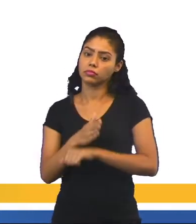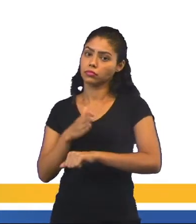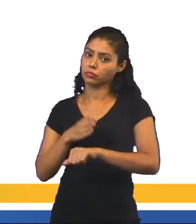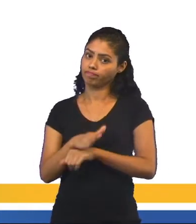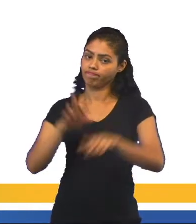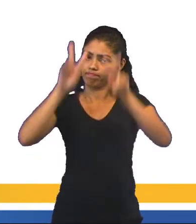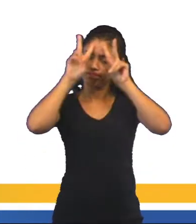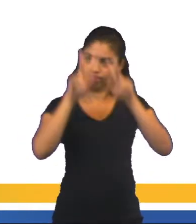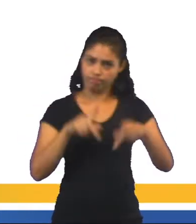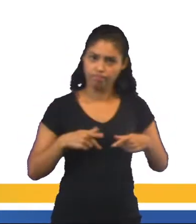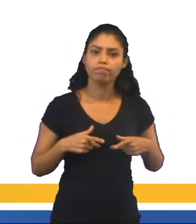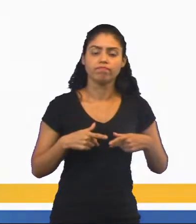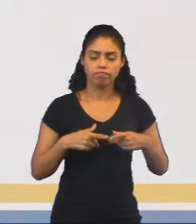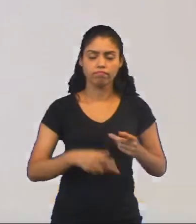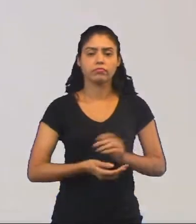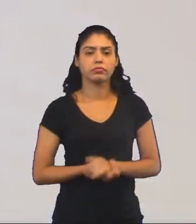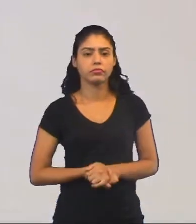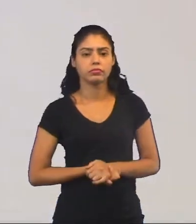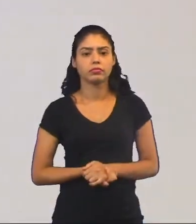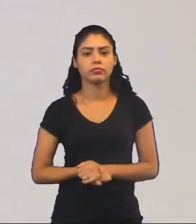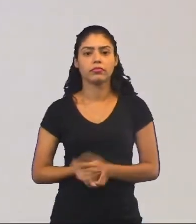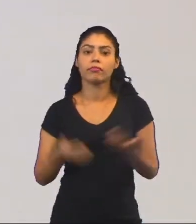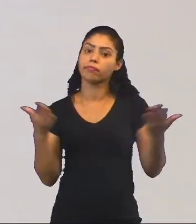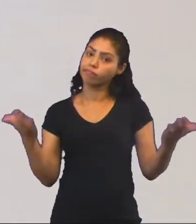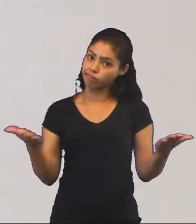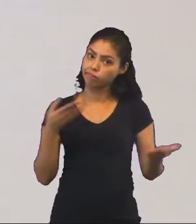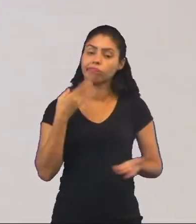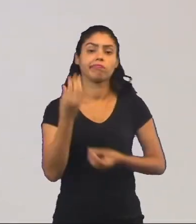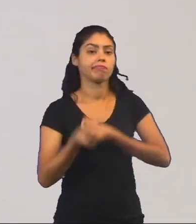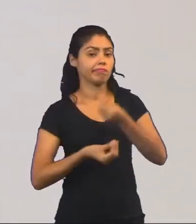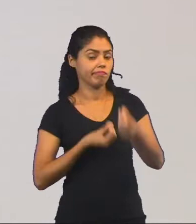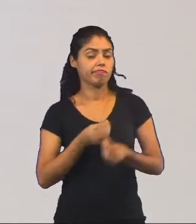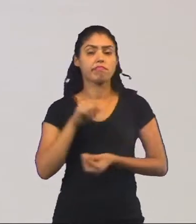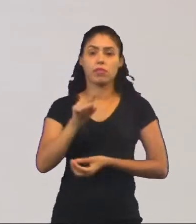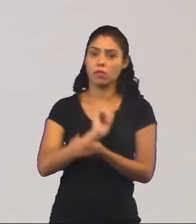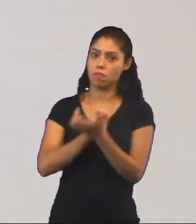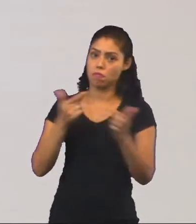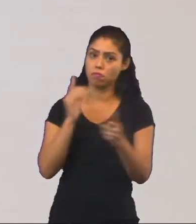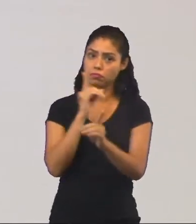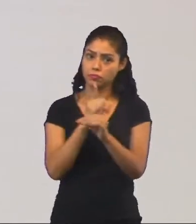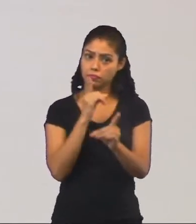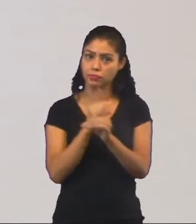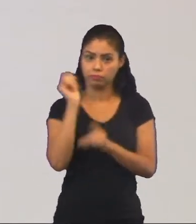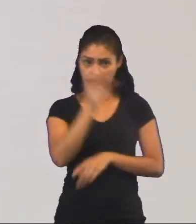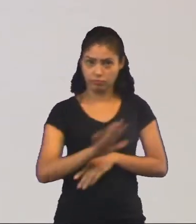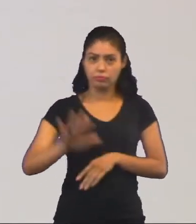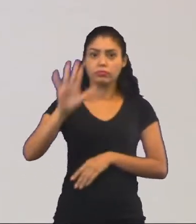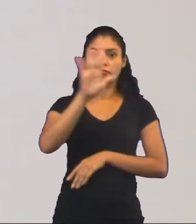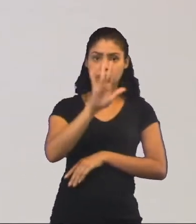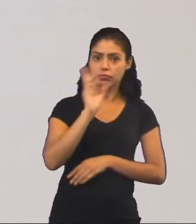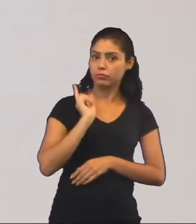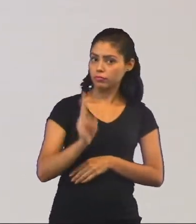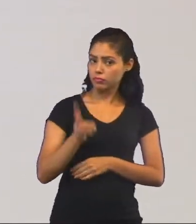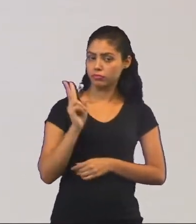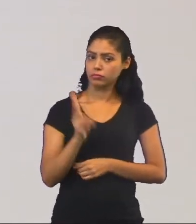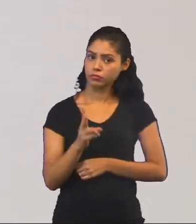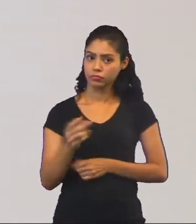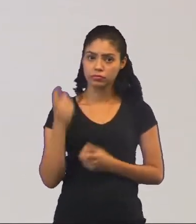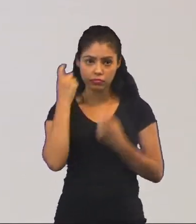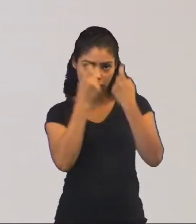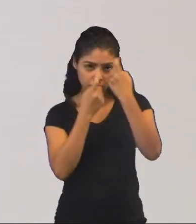à interferência humana. Não é à toa que, nesses grandes encontros internacionais, há sempre